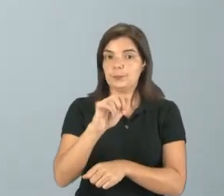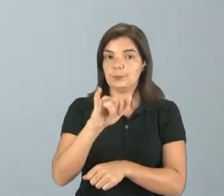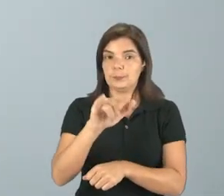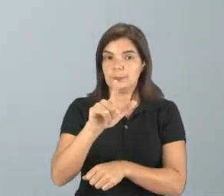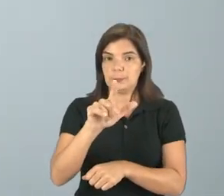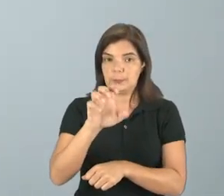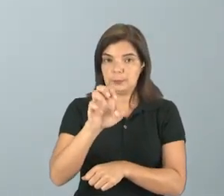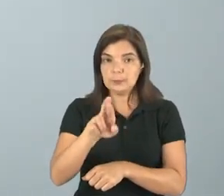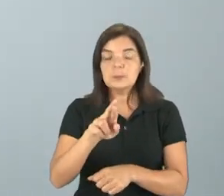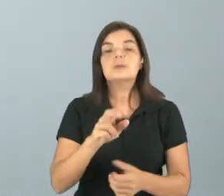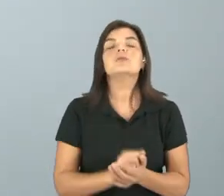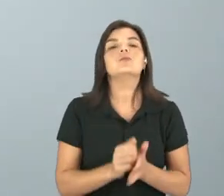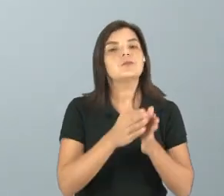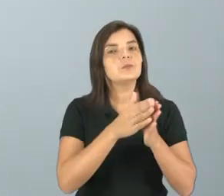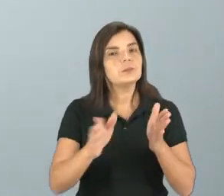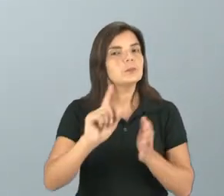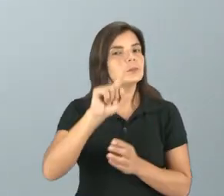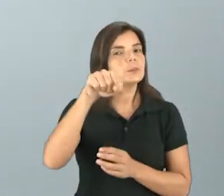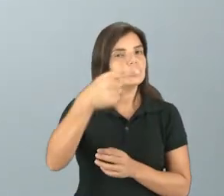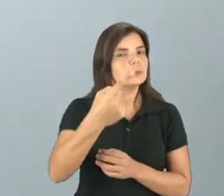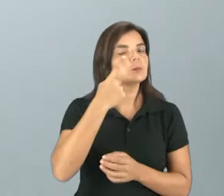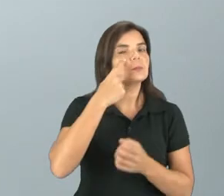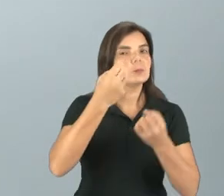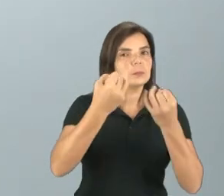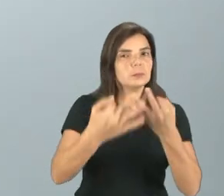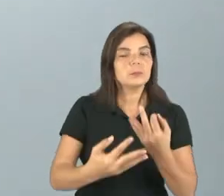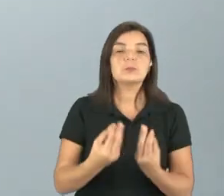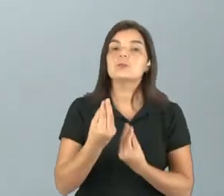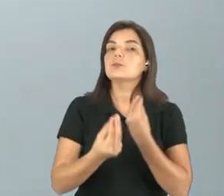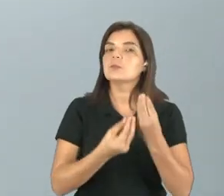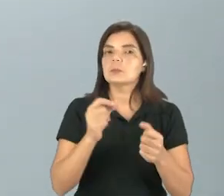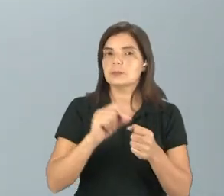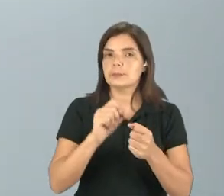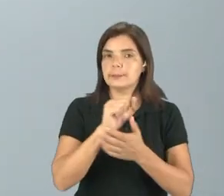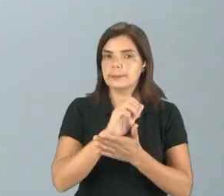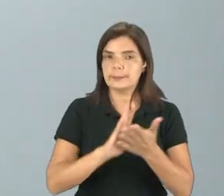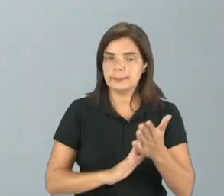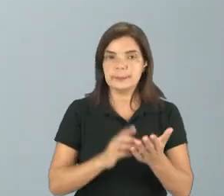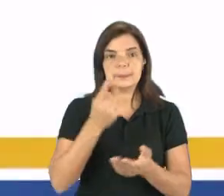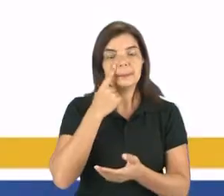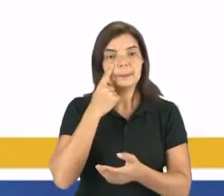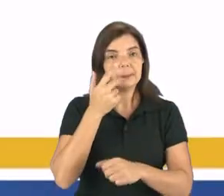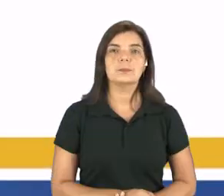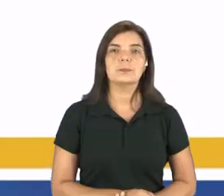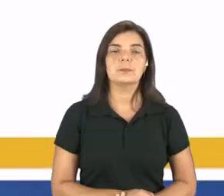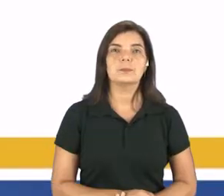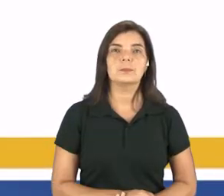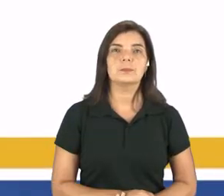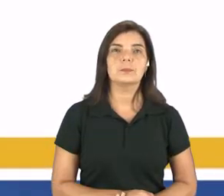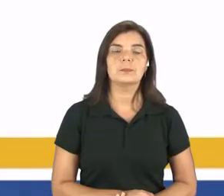vocês poderem... depois eu vou explicar como é que vocês vão fazer essa atividade. Vamos lá.